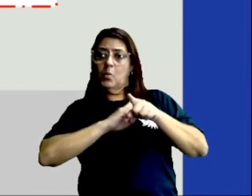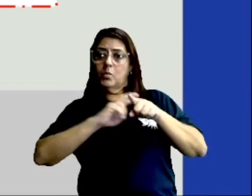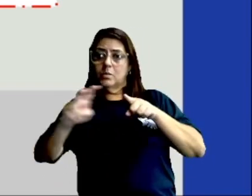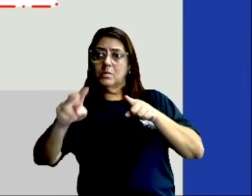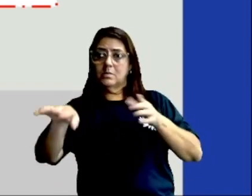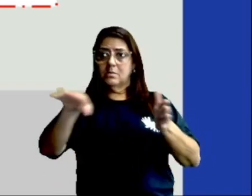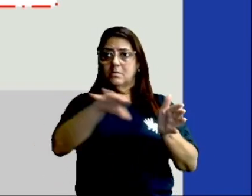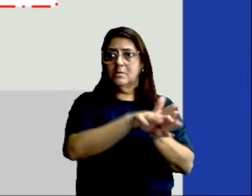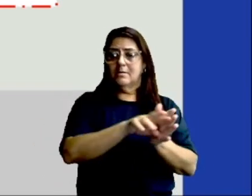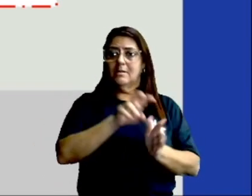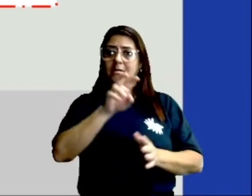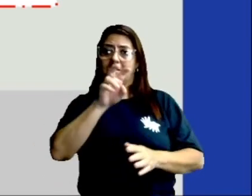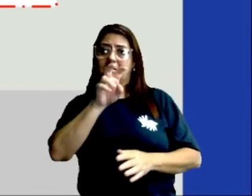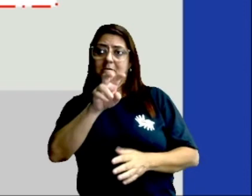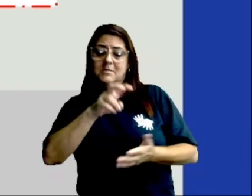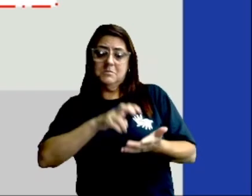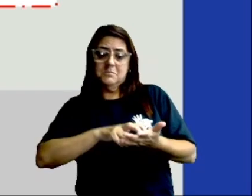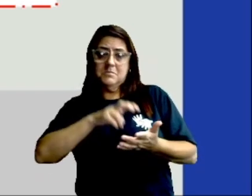chegaria às 5.